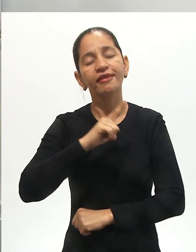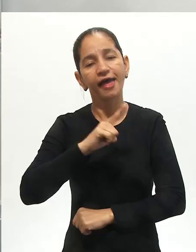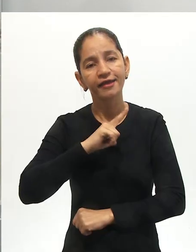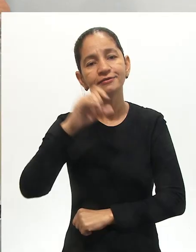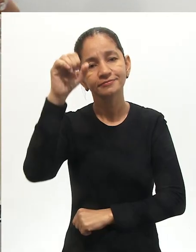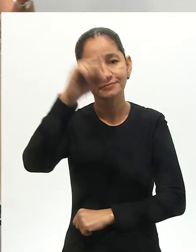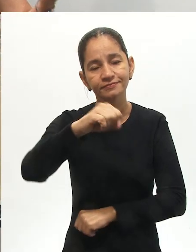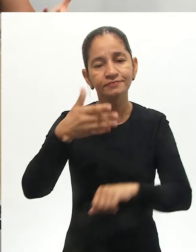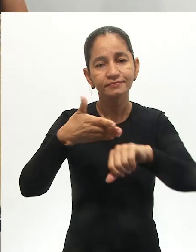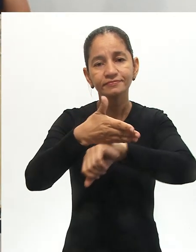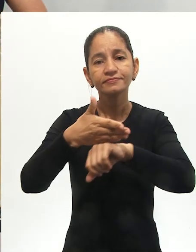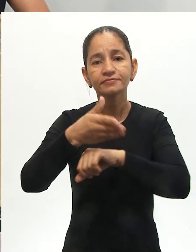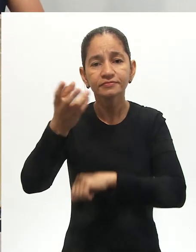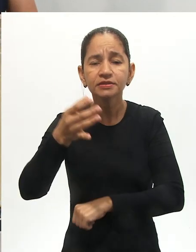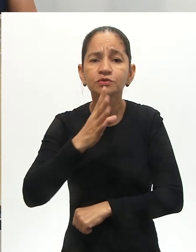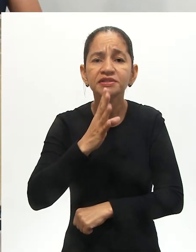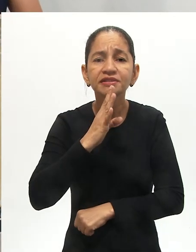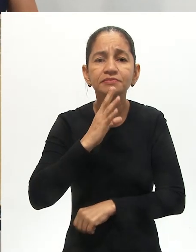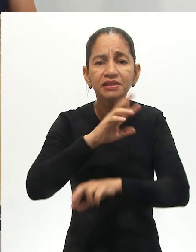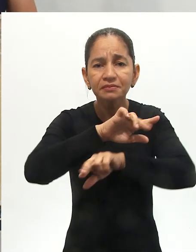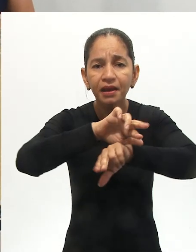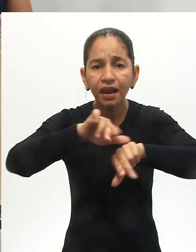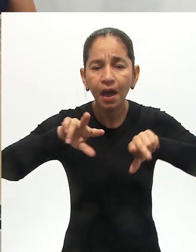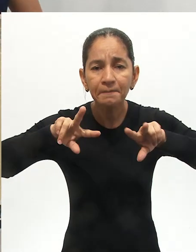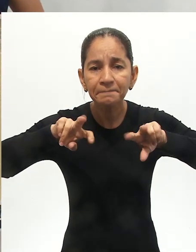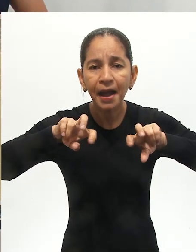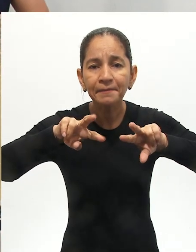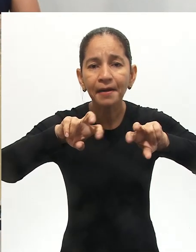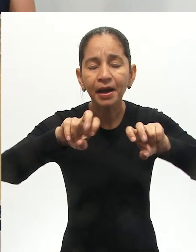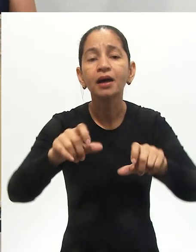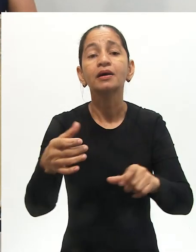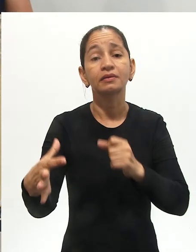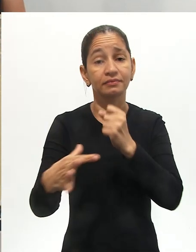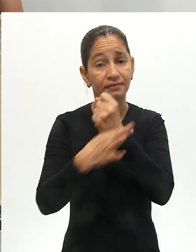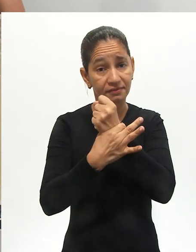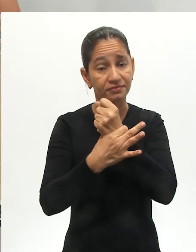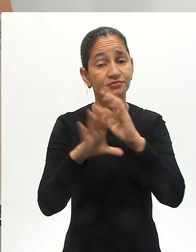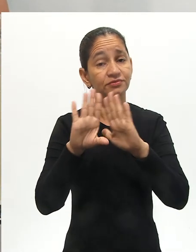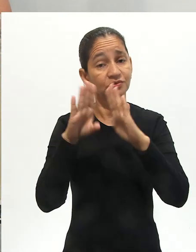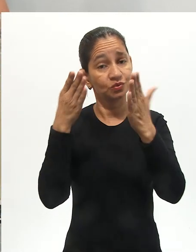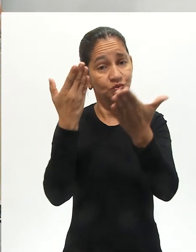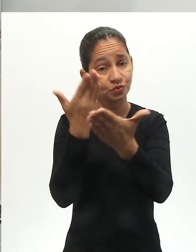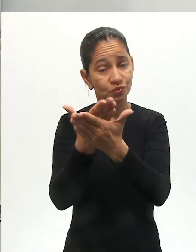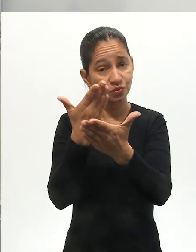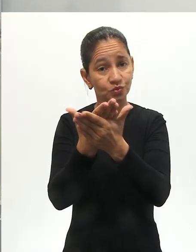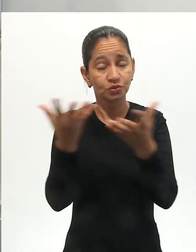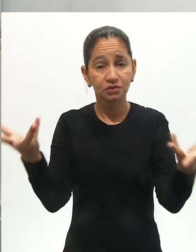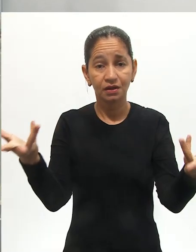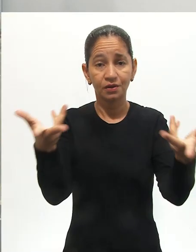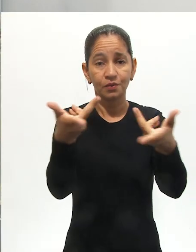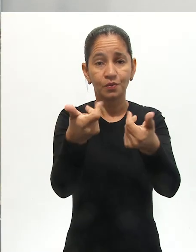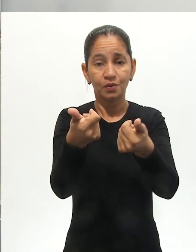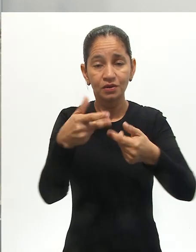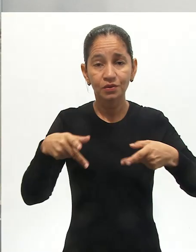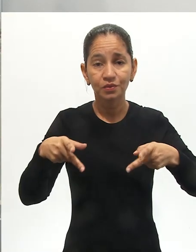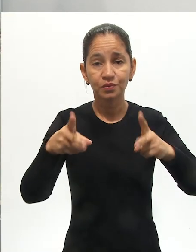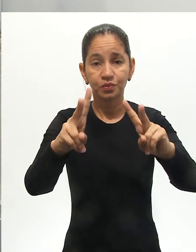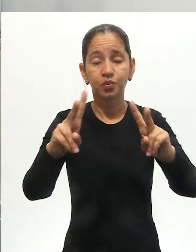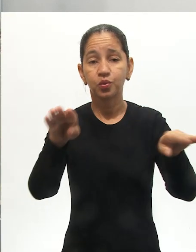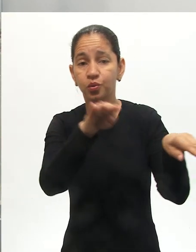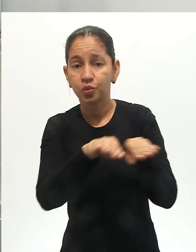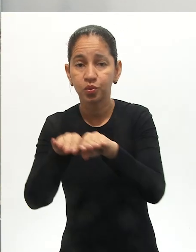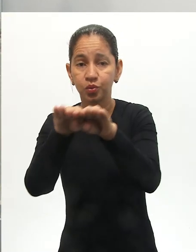direito ao acessar esse conhecimento acumulado. Então, garantir uma escola de qualidade, um